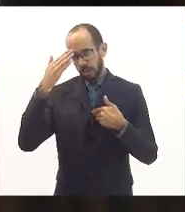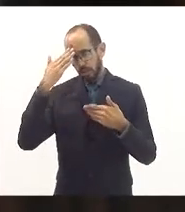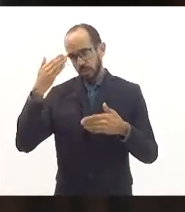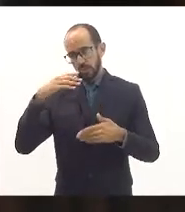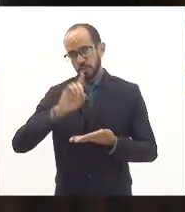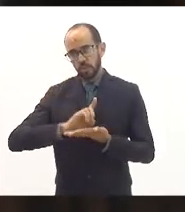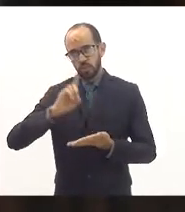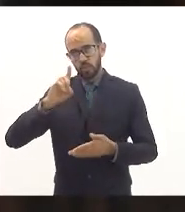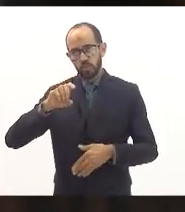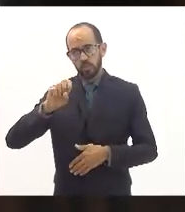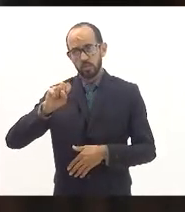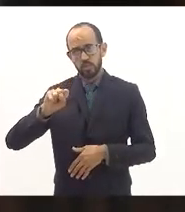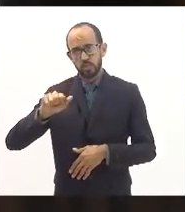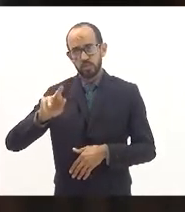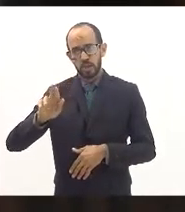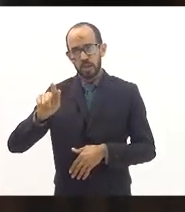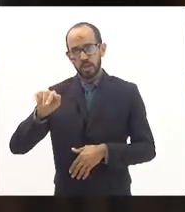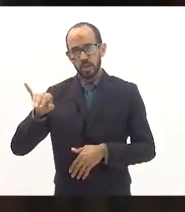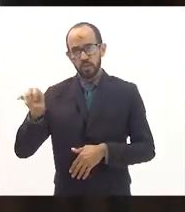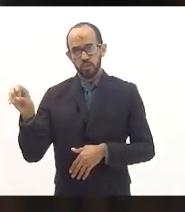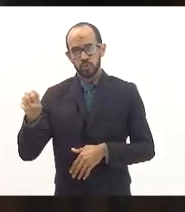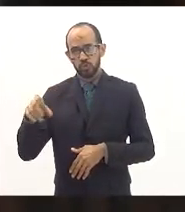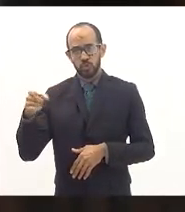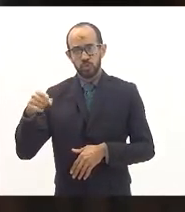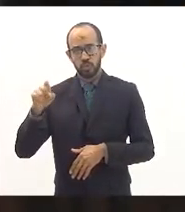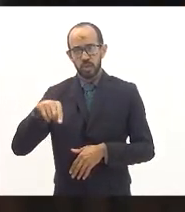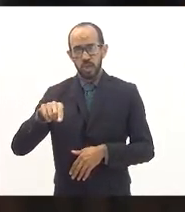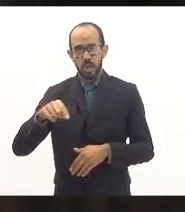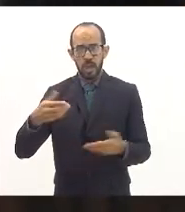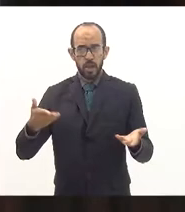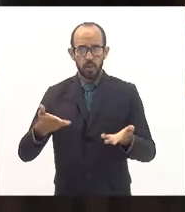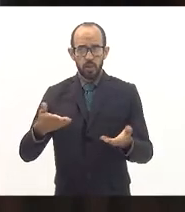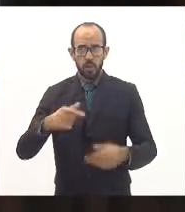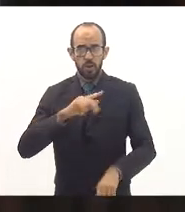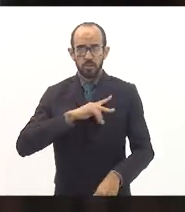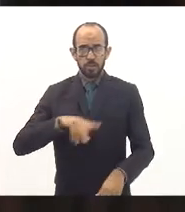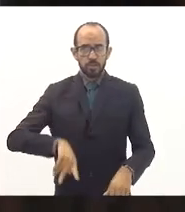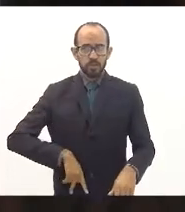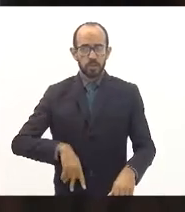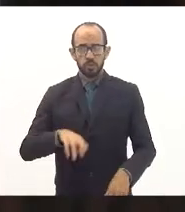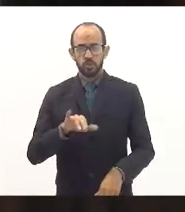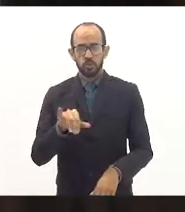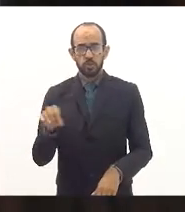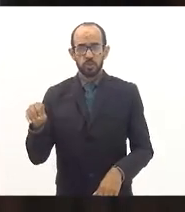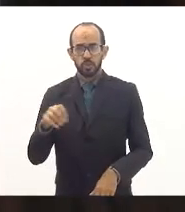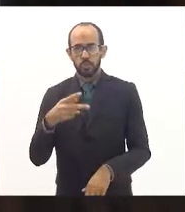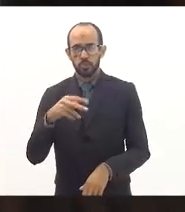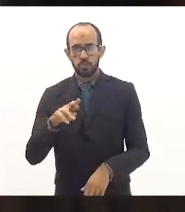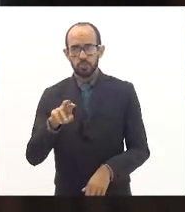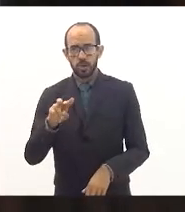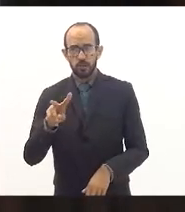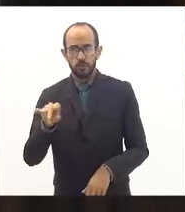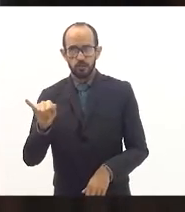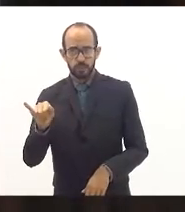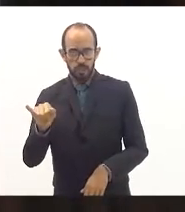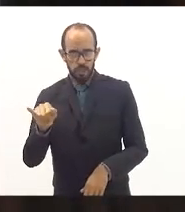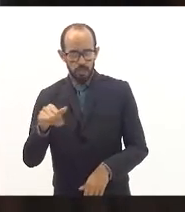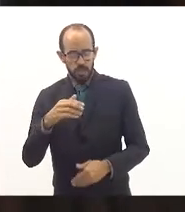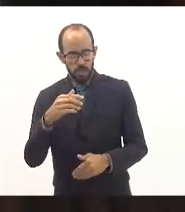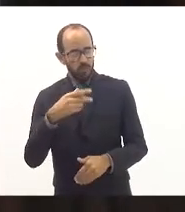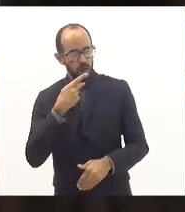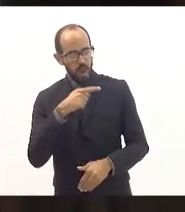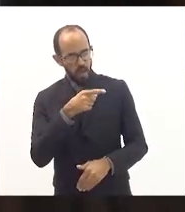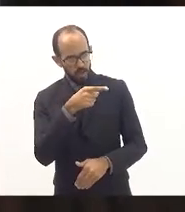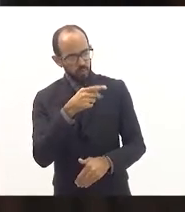Dr. Sérgio Aureliano, que nesse ato aqui é presidente do Rio Previdência. Quero dizer, doutor Sérgio, que o senhor sempre é